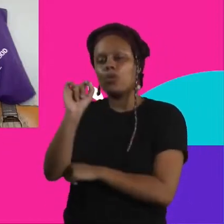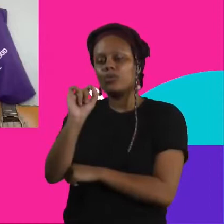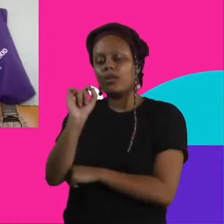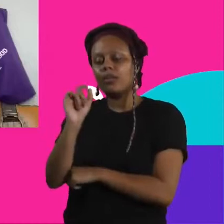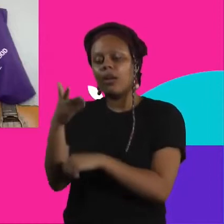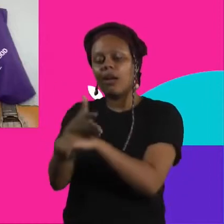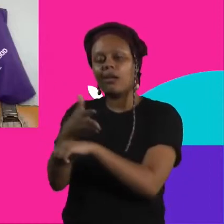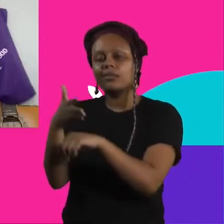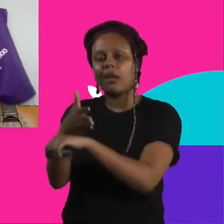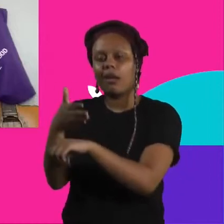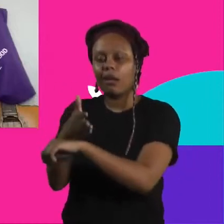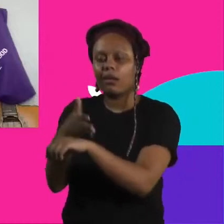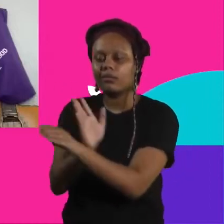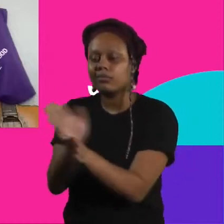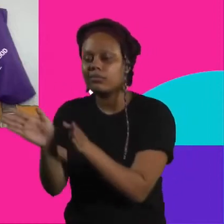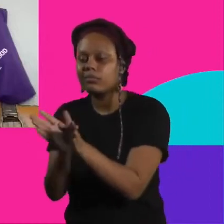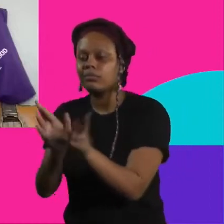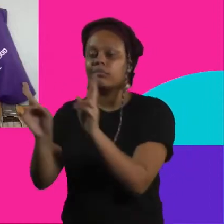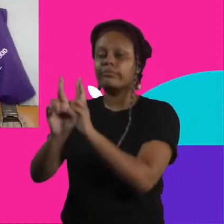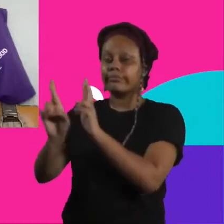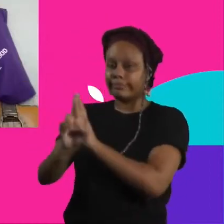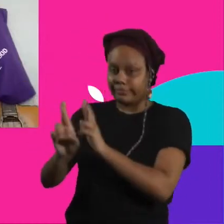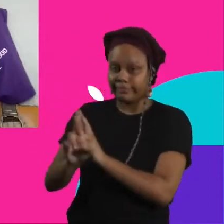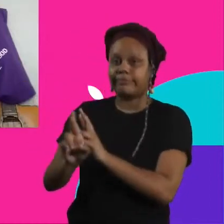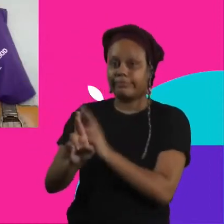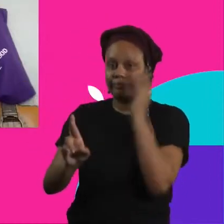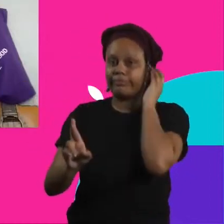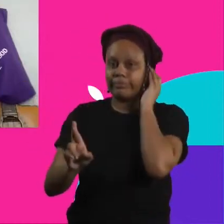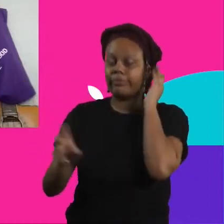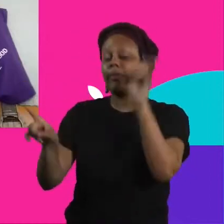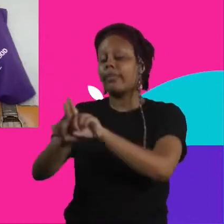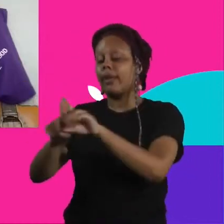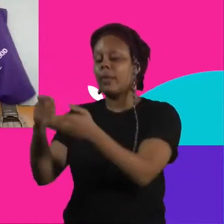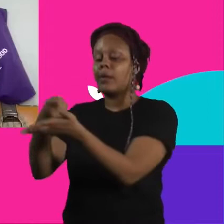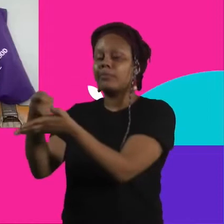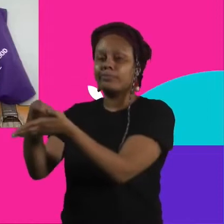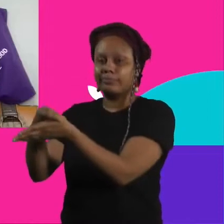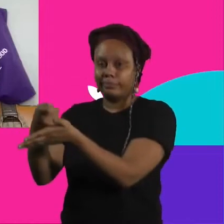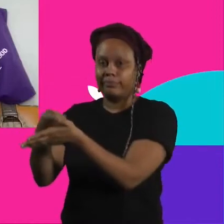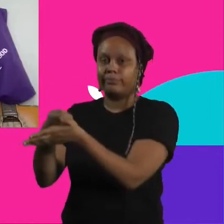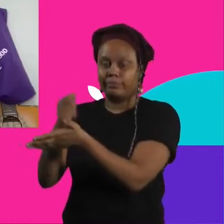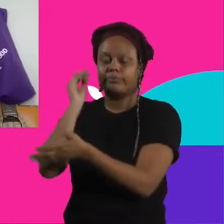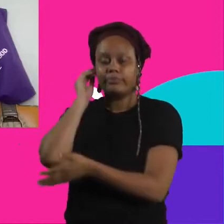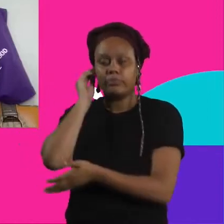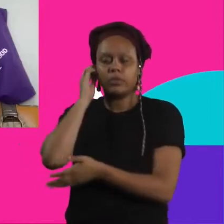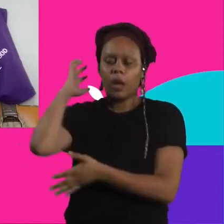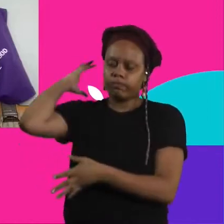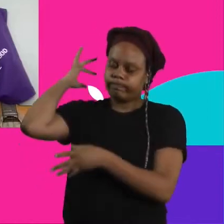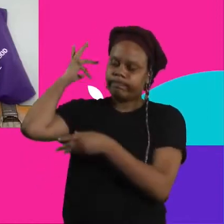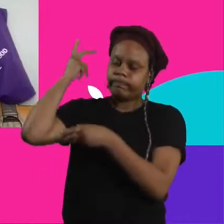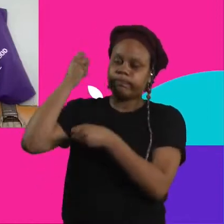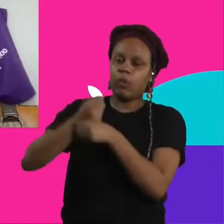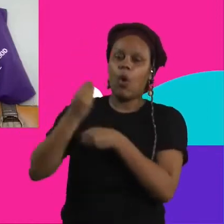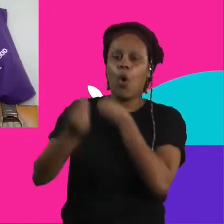o seu histórico, né, de relacionamento, né, de pagamento, né, o seu histórico como um